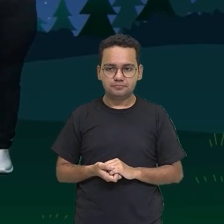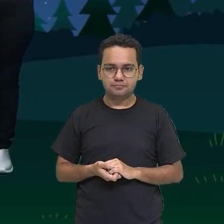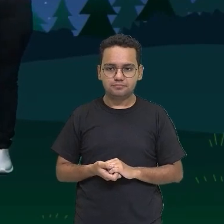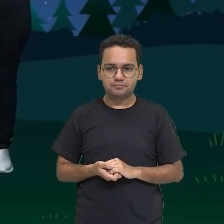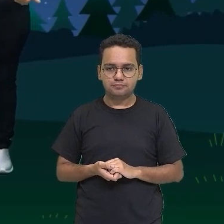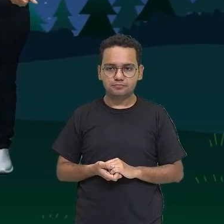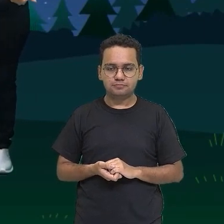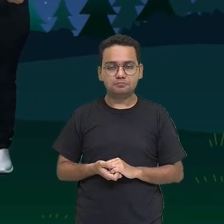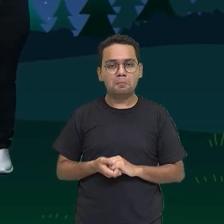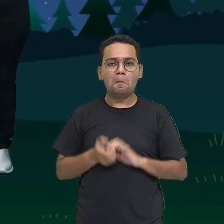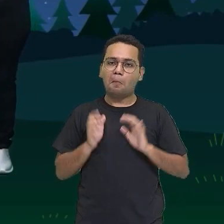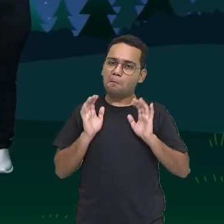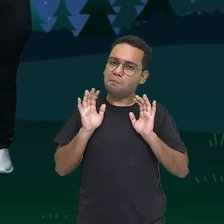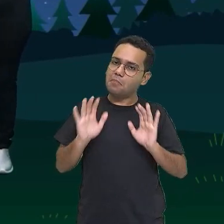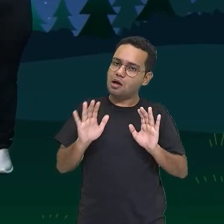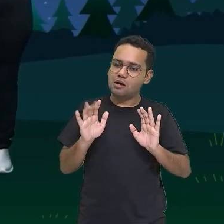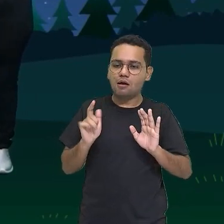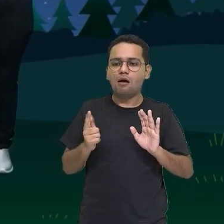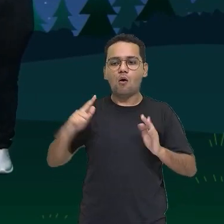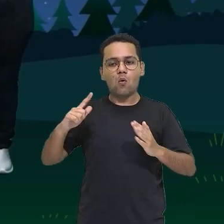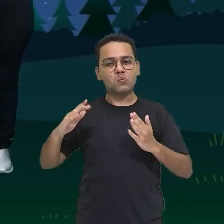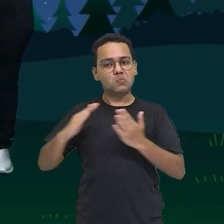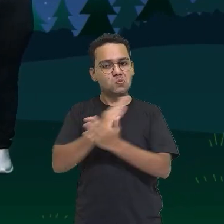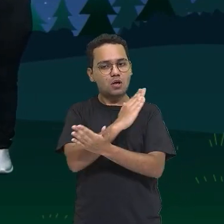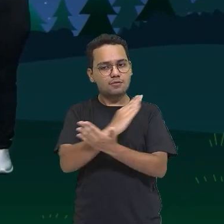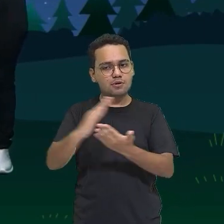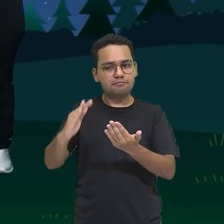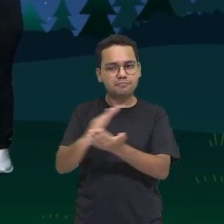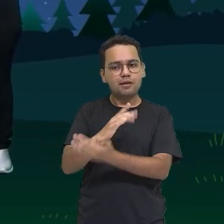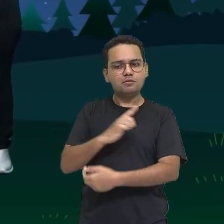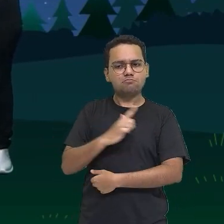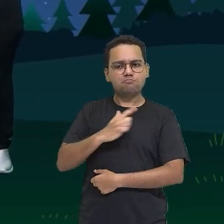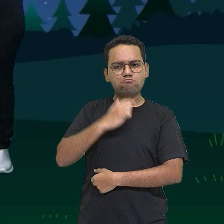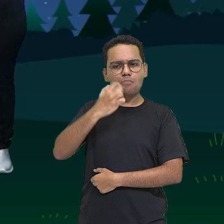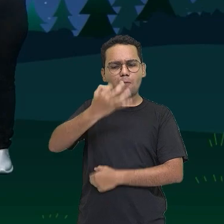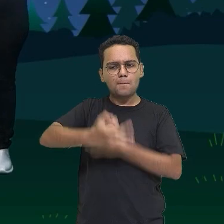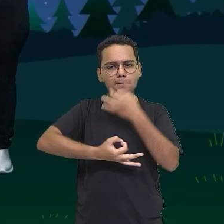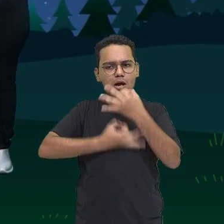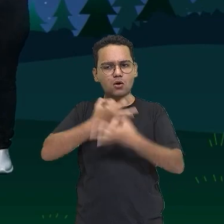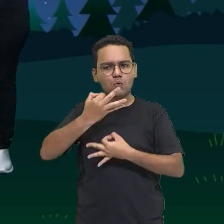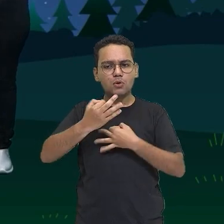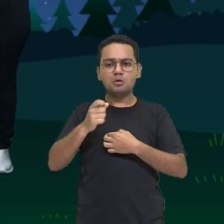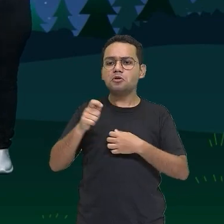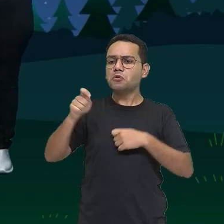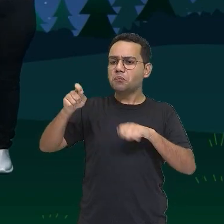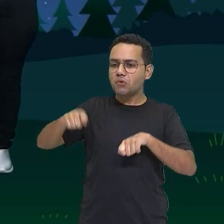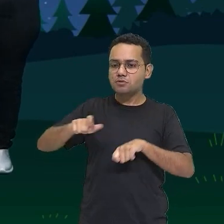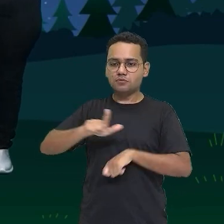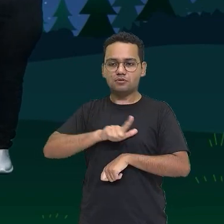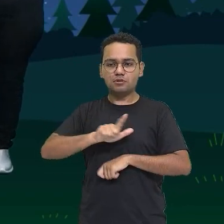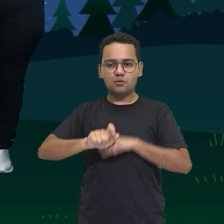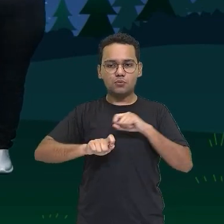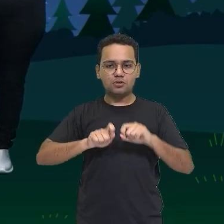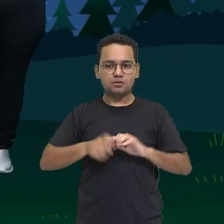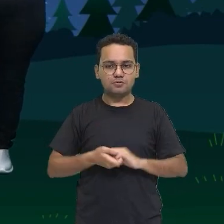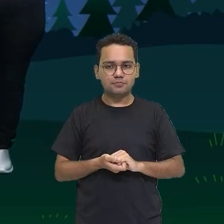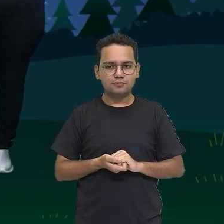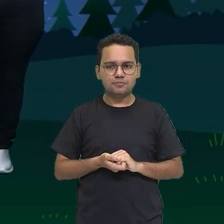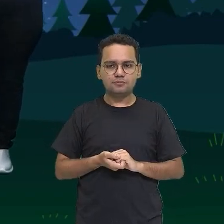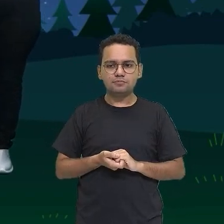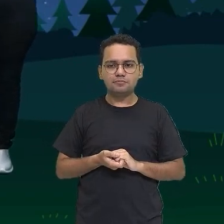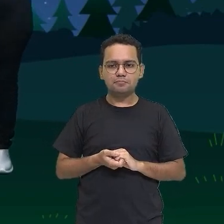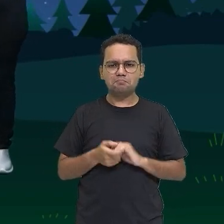Alguns cientistas argumentam sobre a possibilidade quase